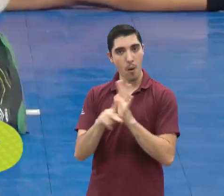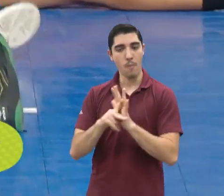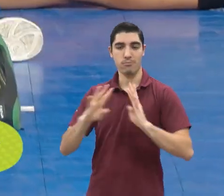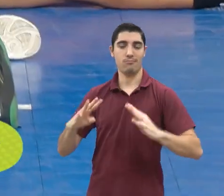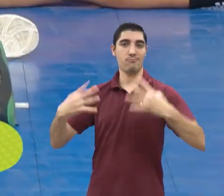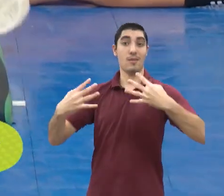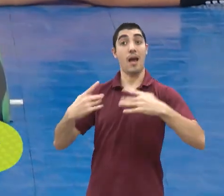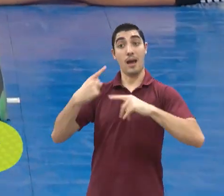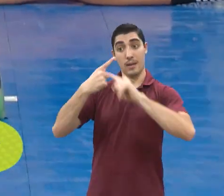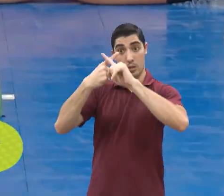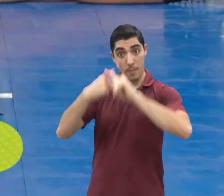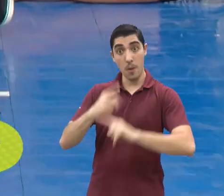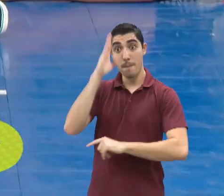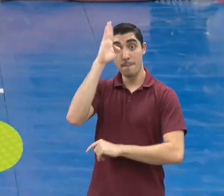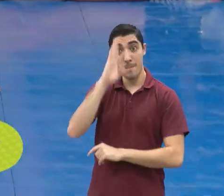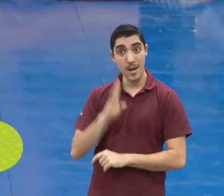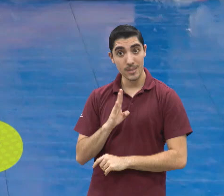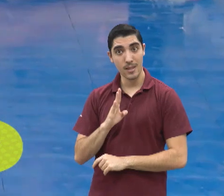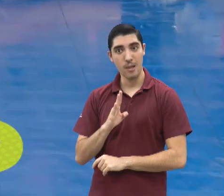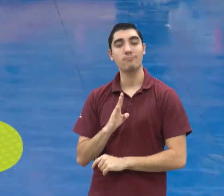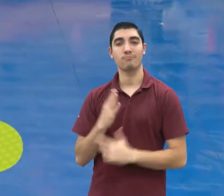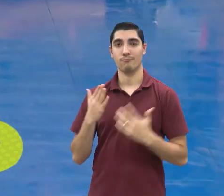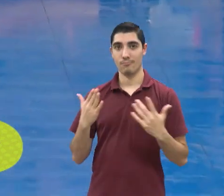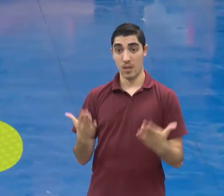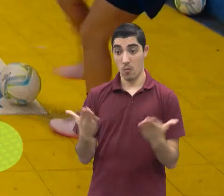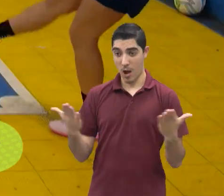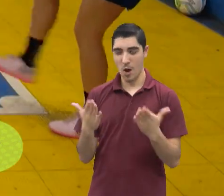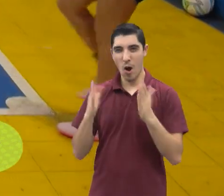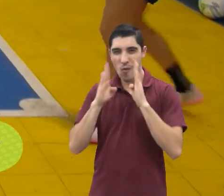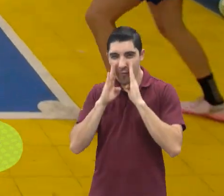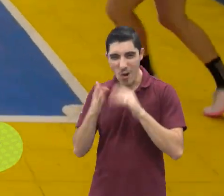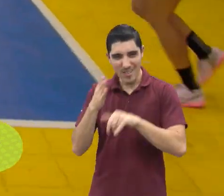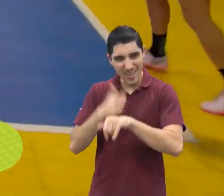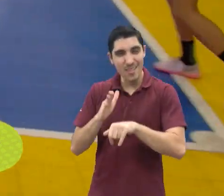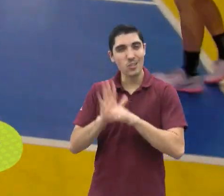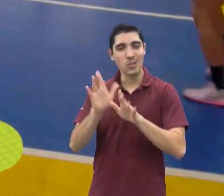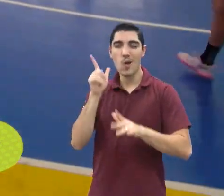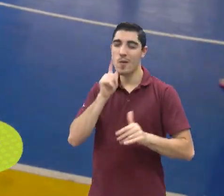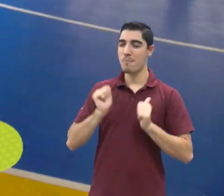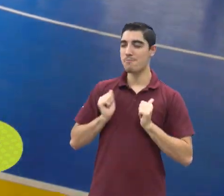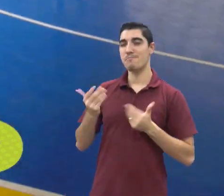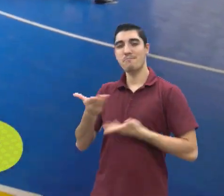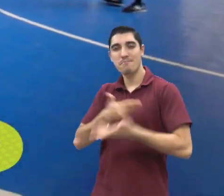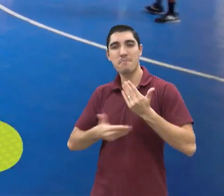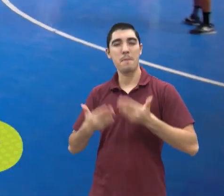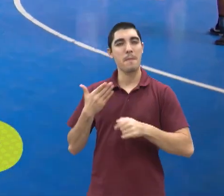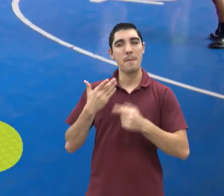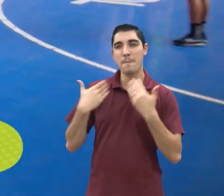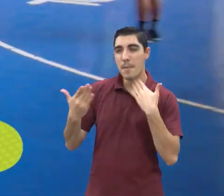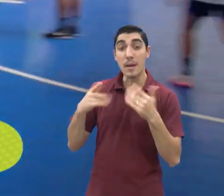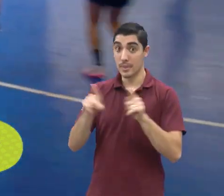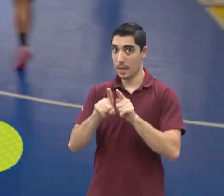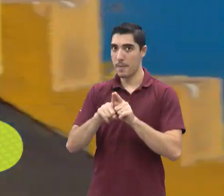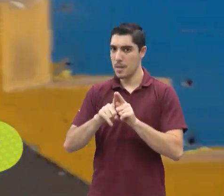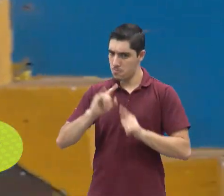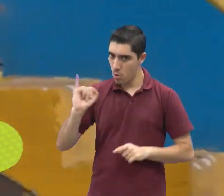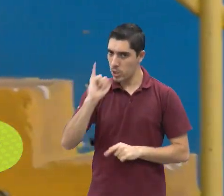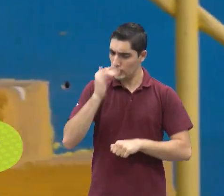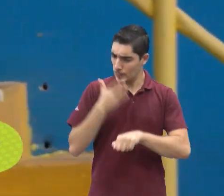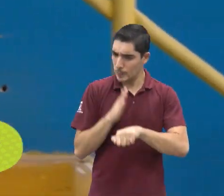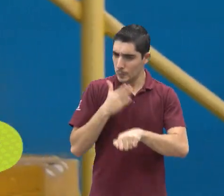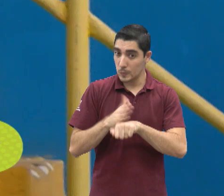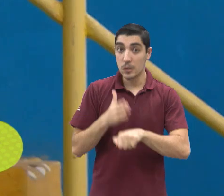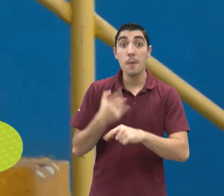Nacional. E a reta final de preparação teve descontração e, claro, muito treino, para que nada saia do script contra